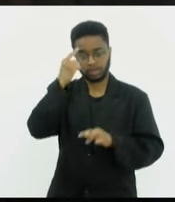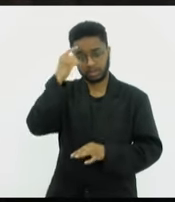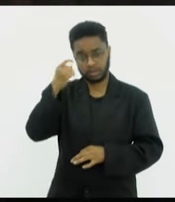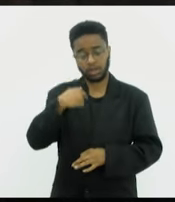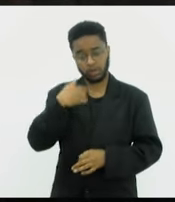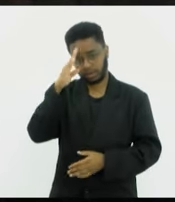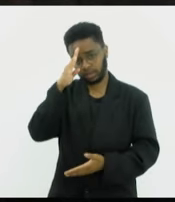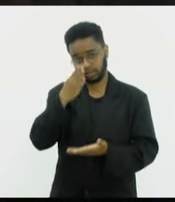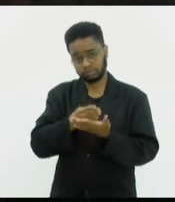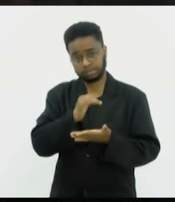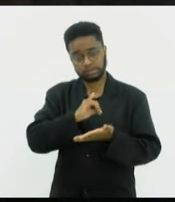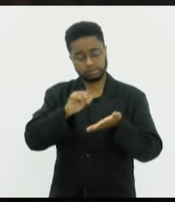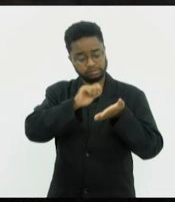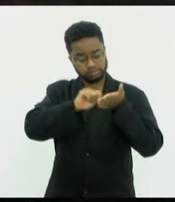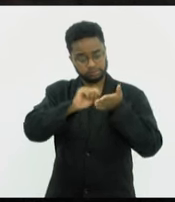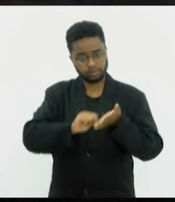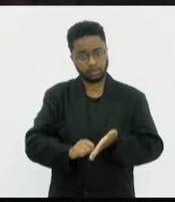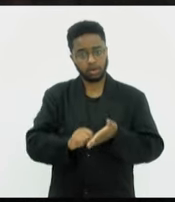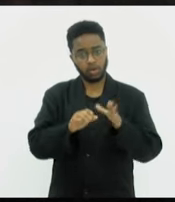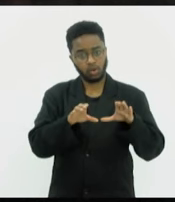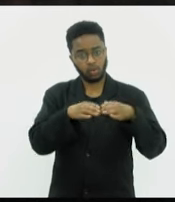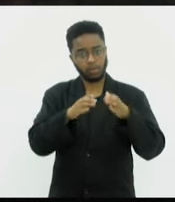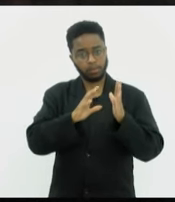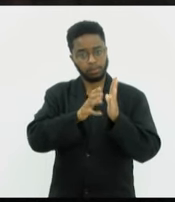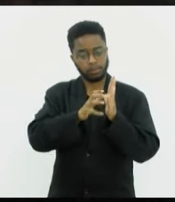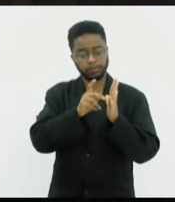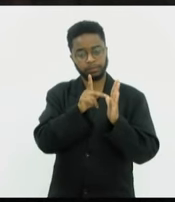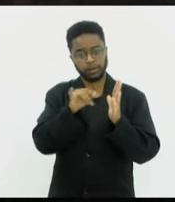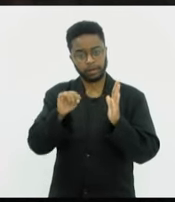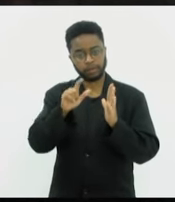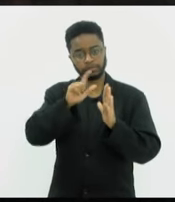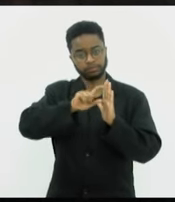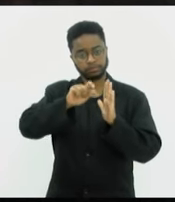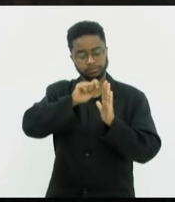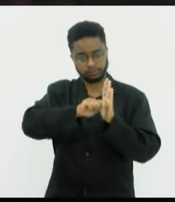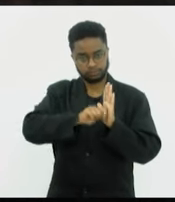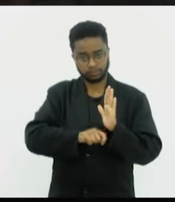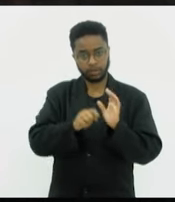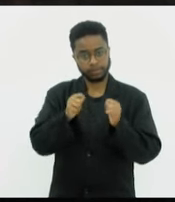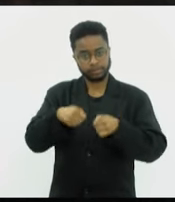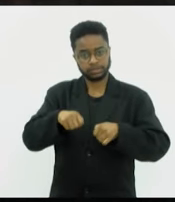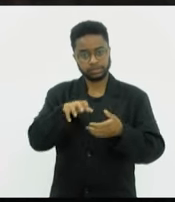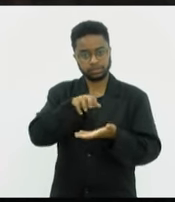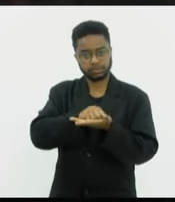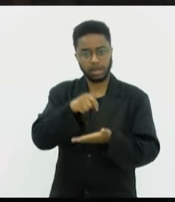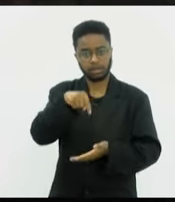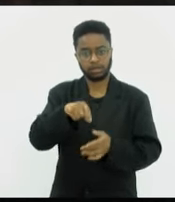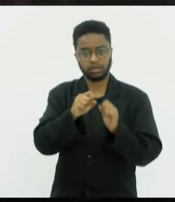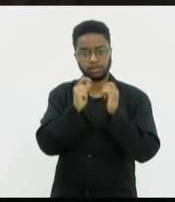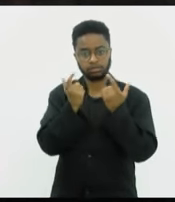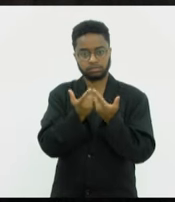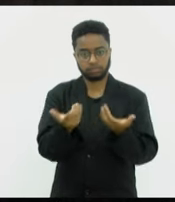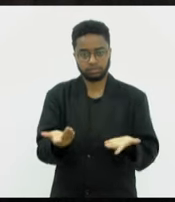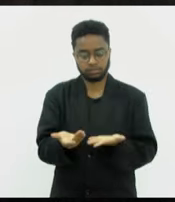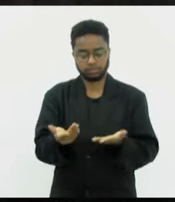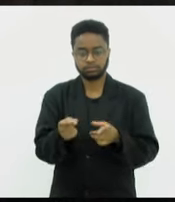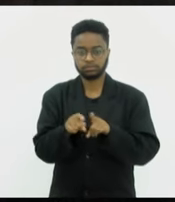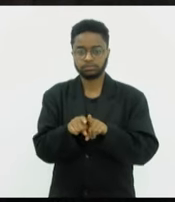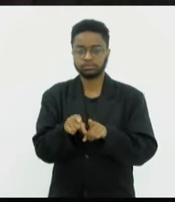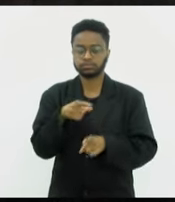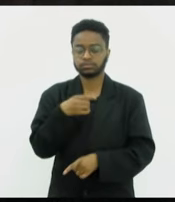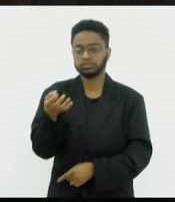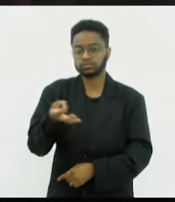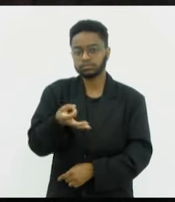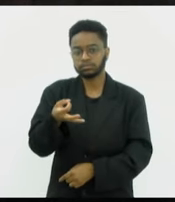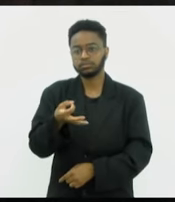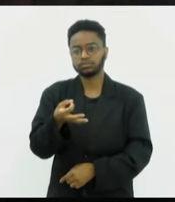manifesto escrito, assinado por toda a bancada do PL, deveria ser protocolado nessa casa hoje. E, com certeza,